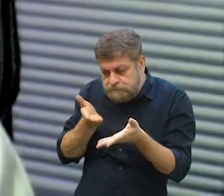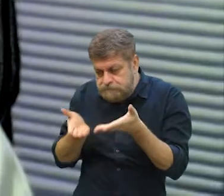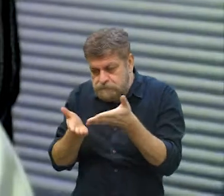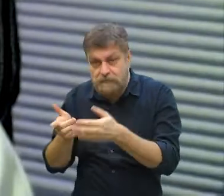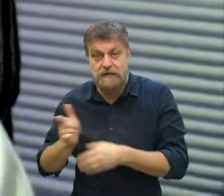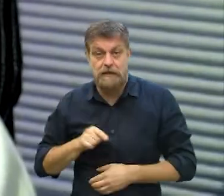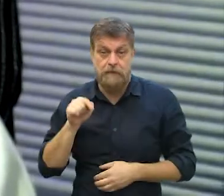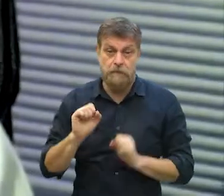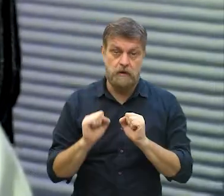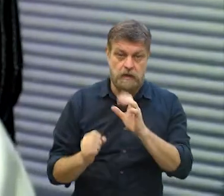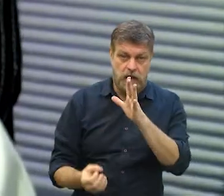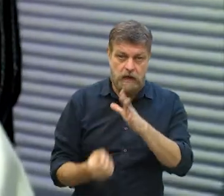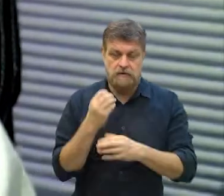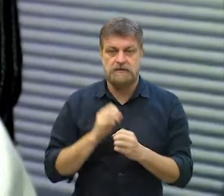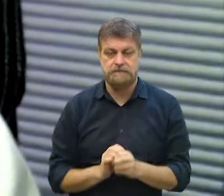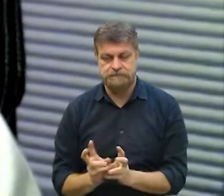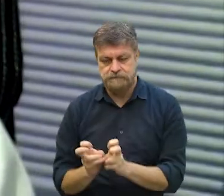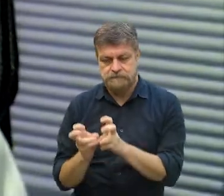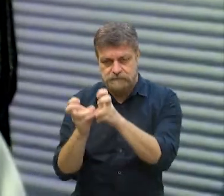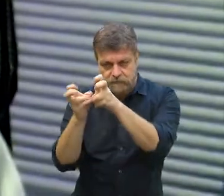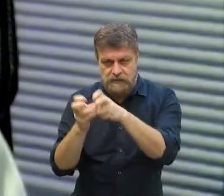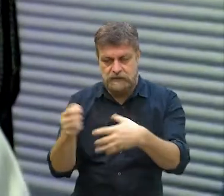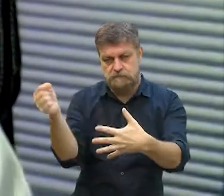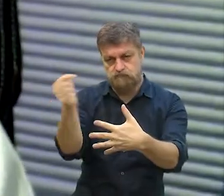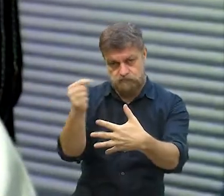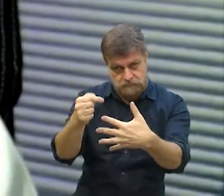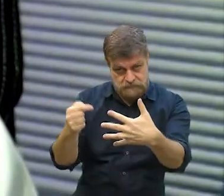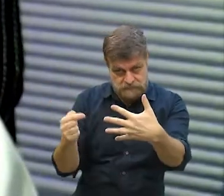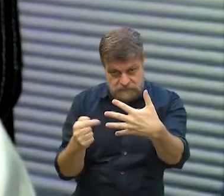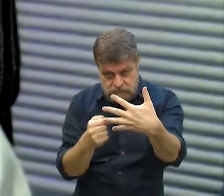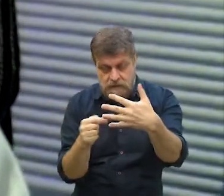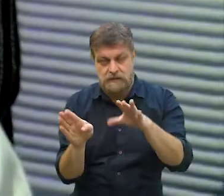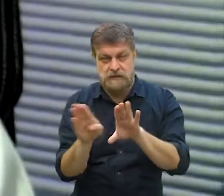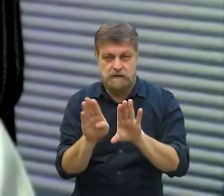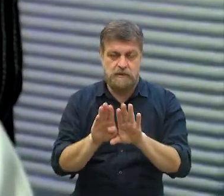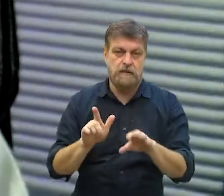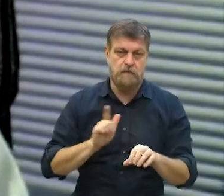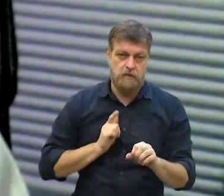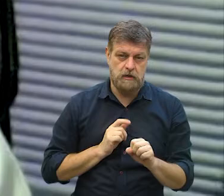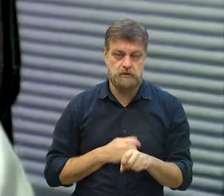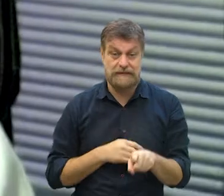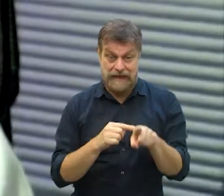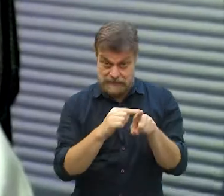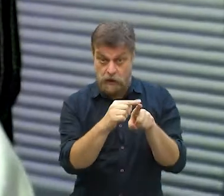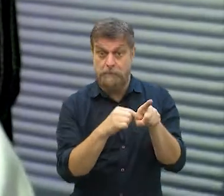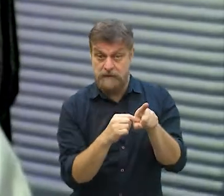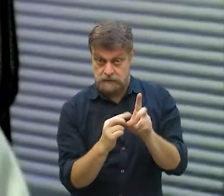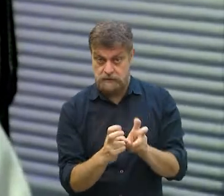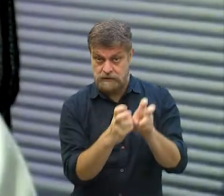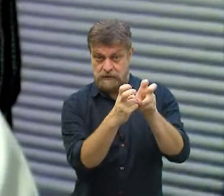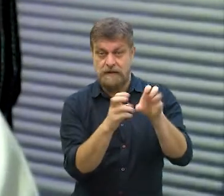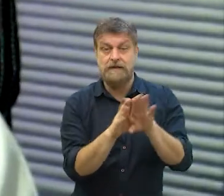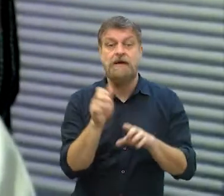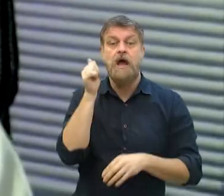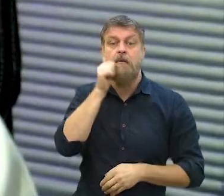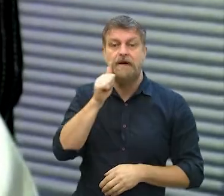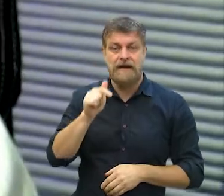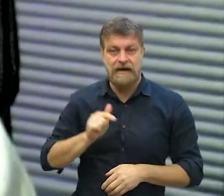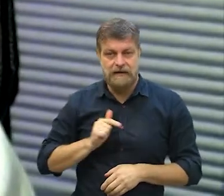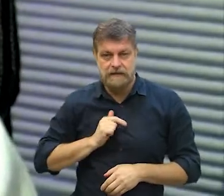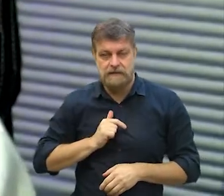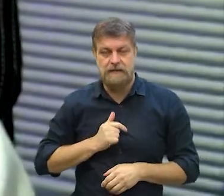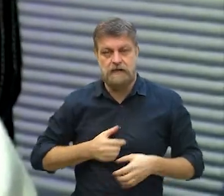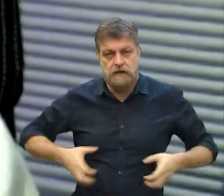você tem tanto os tumores, né? Tumores de rim, tumores de próstata, de bexiga, de uretra, tumores de pênis, e na mulher